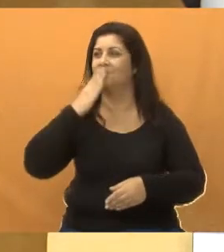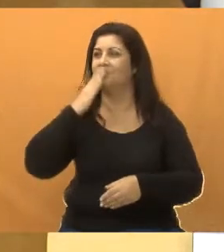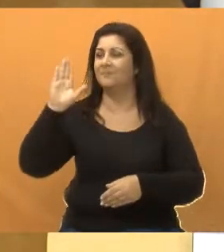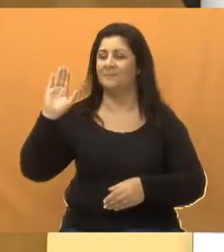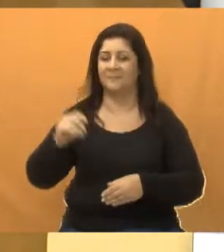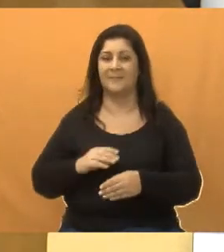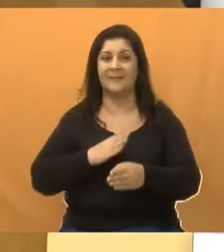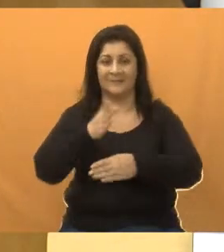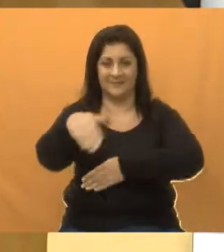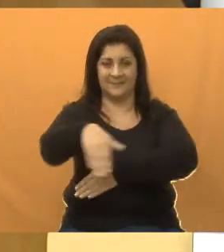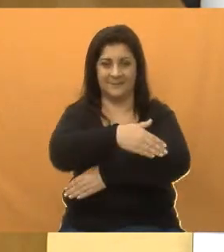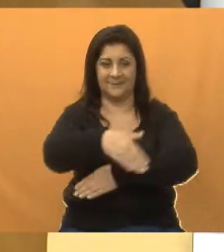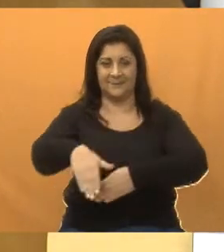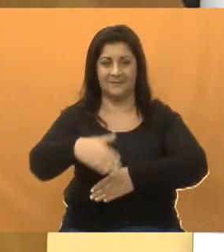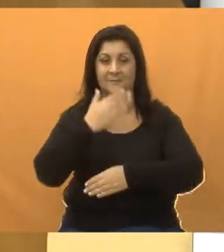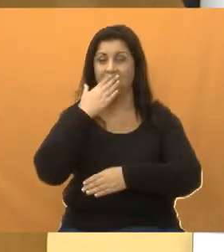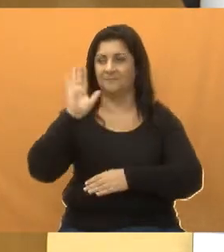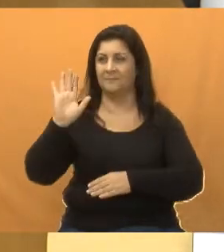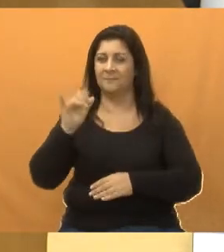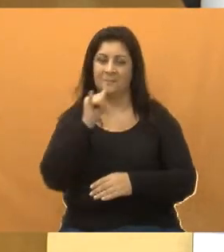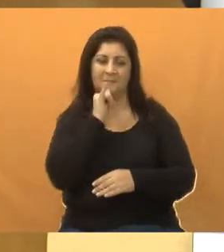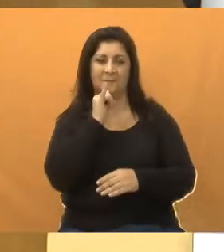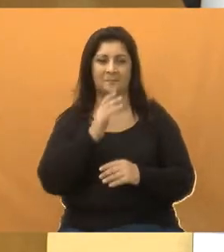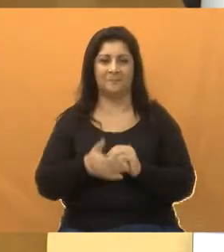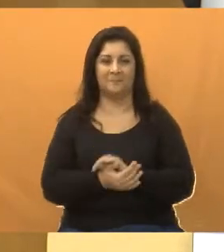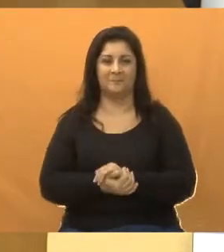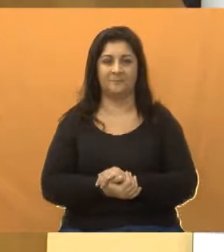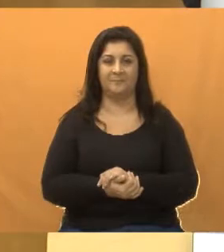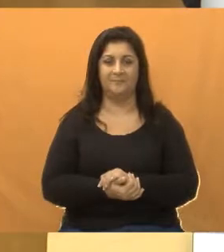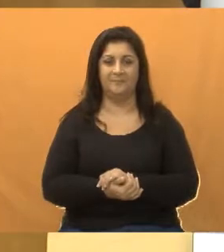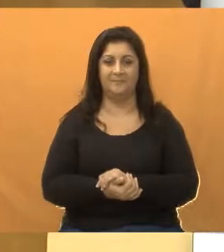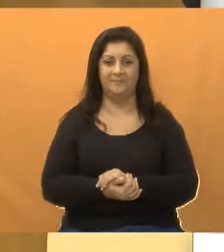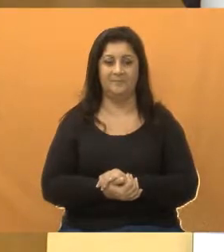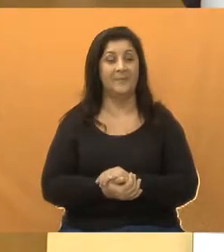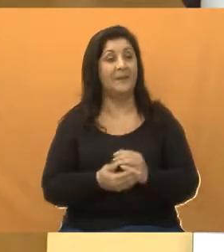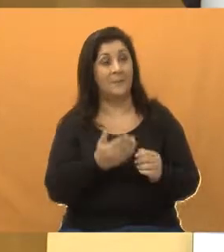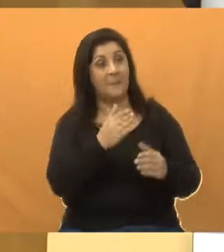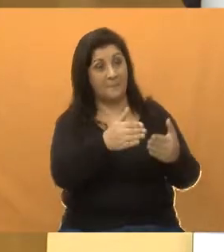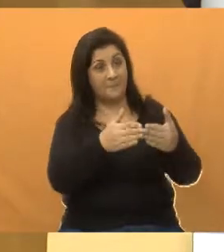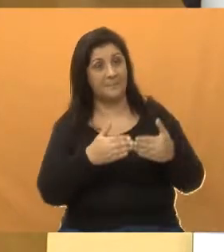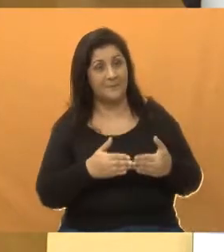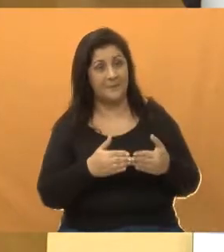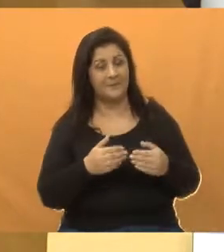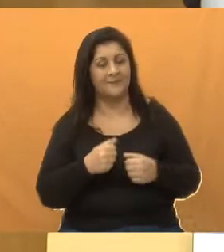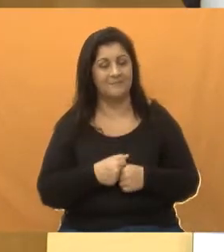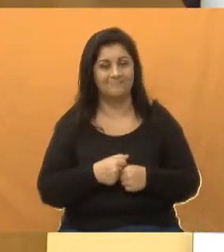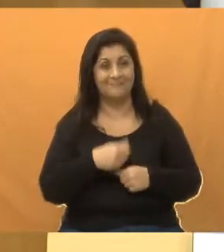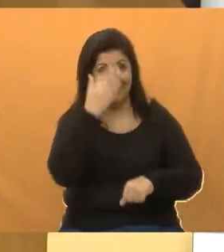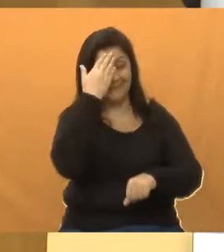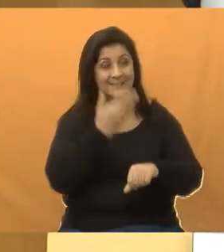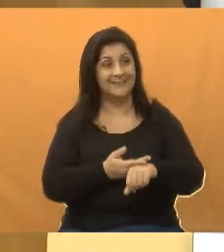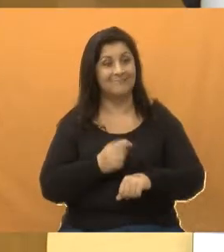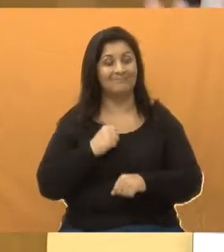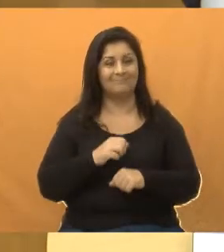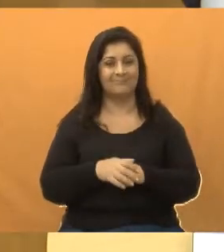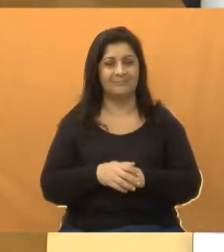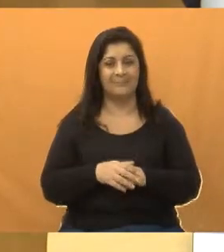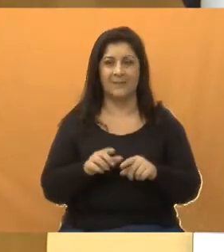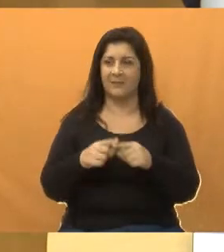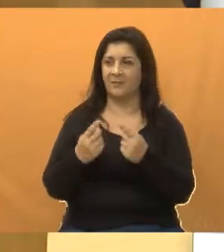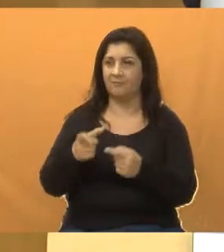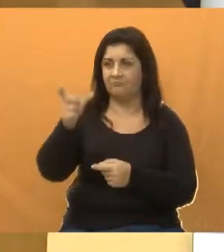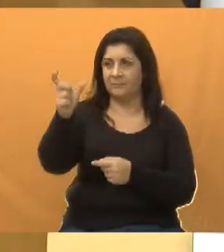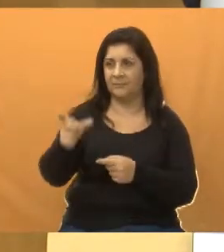você vai na rua pedir voto, um exemplo, você pede o voto, o cara fala que vota, mas não vota.